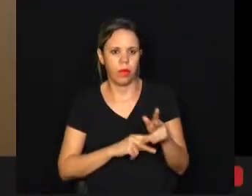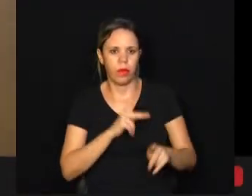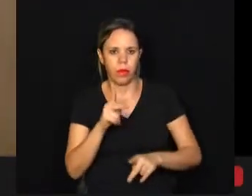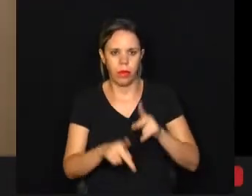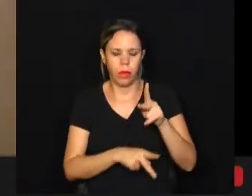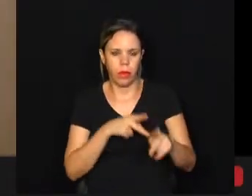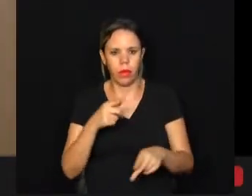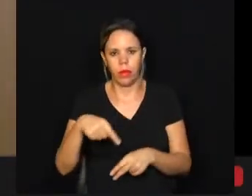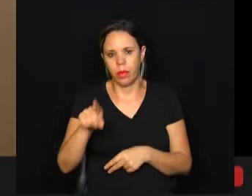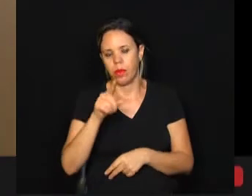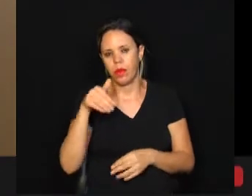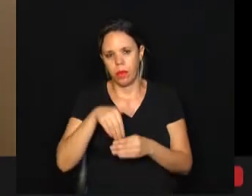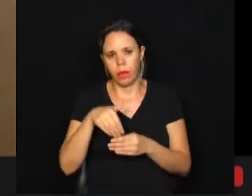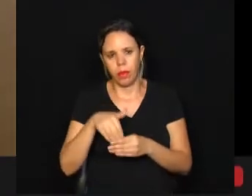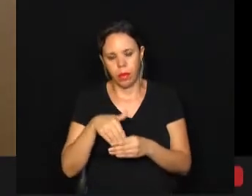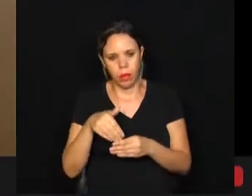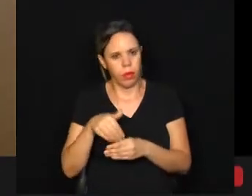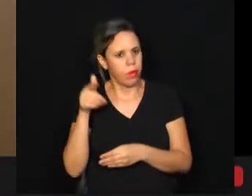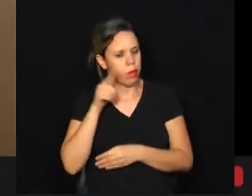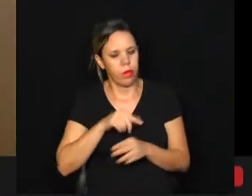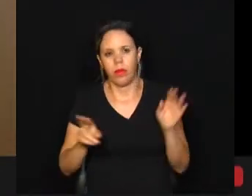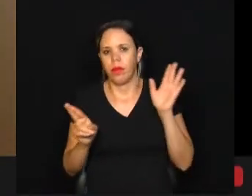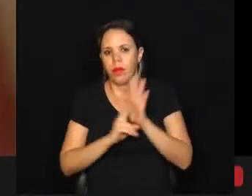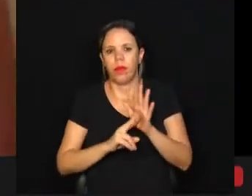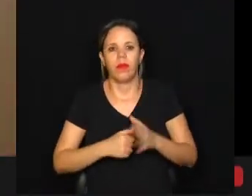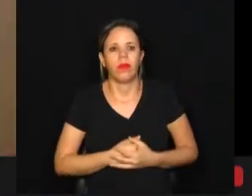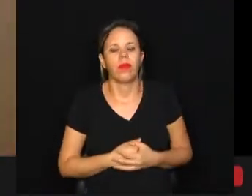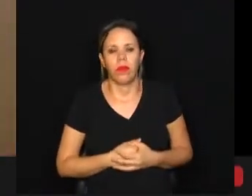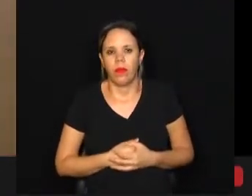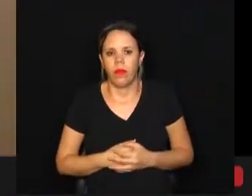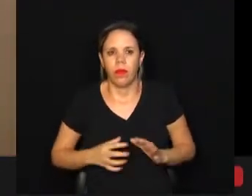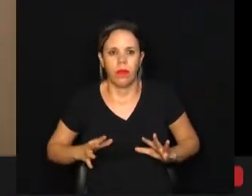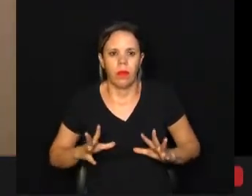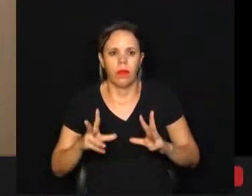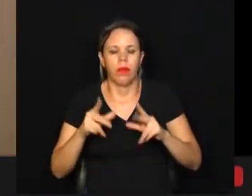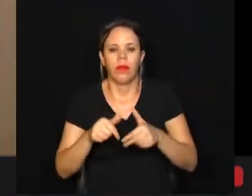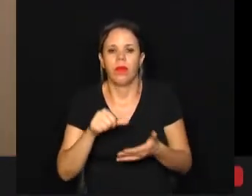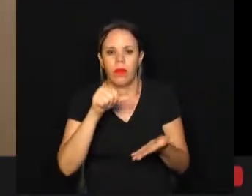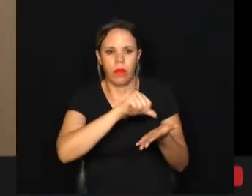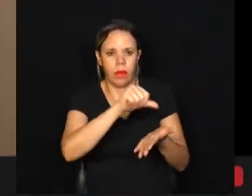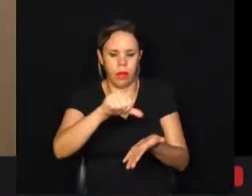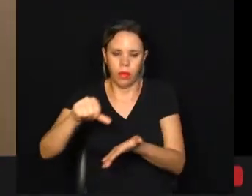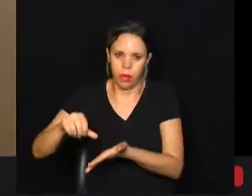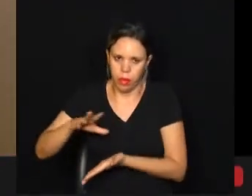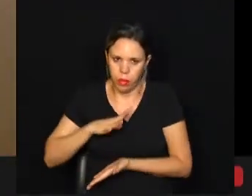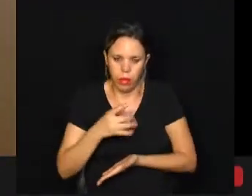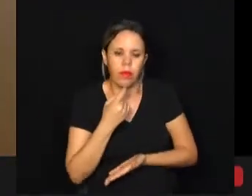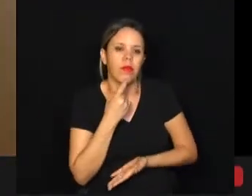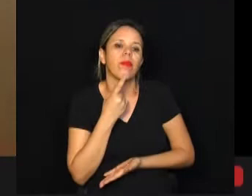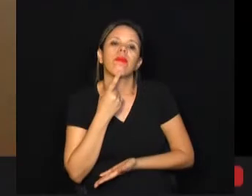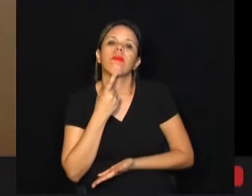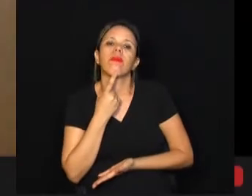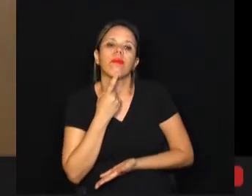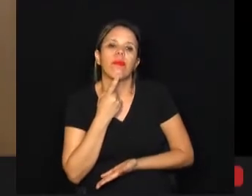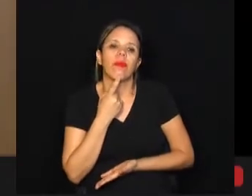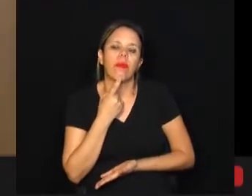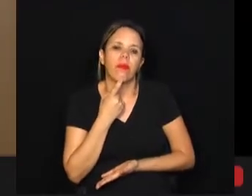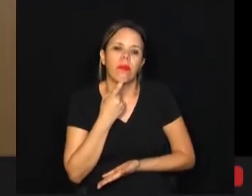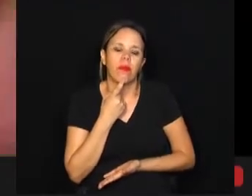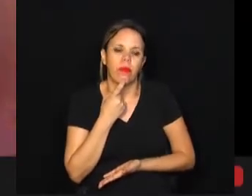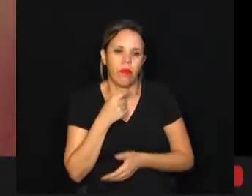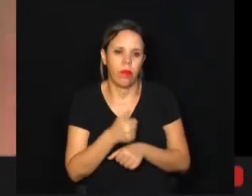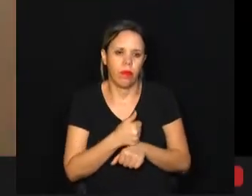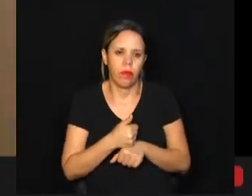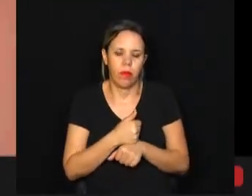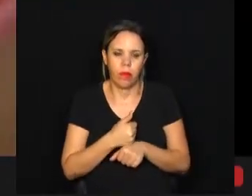foram eleitas para suas representações de todos os territórios da cidade de Campinas e dos segmentos